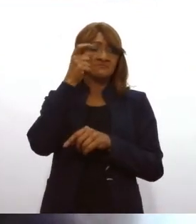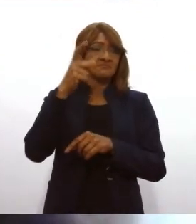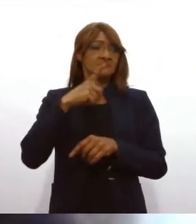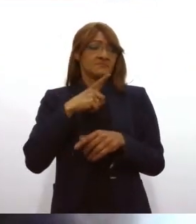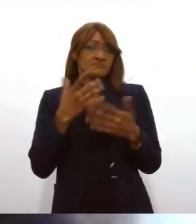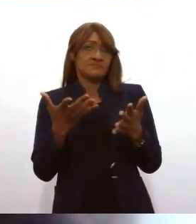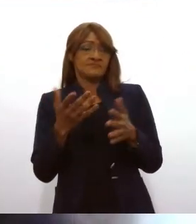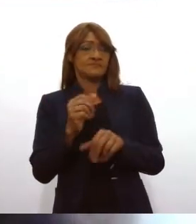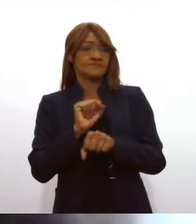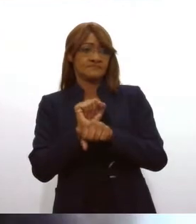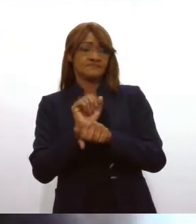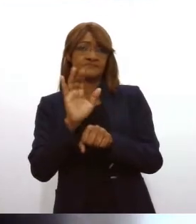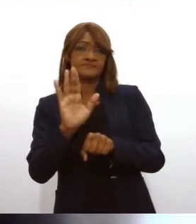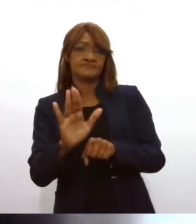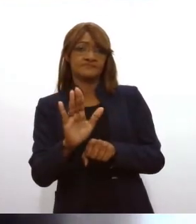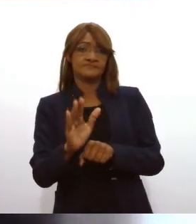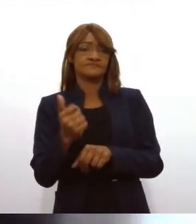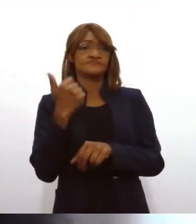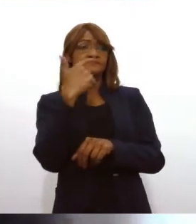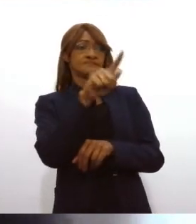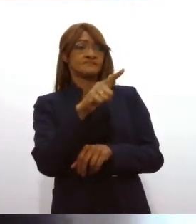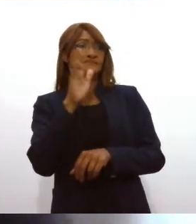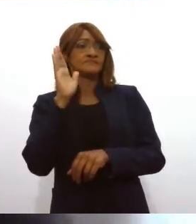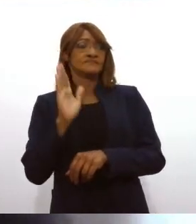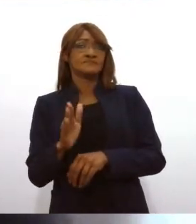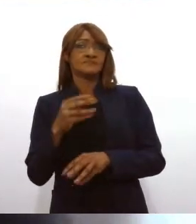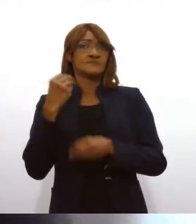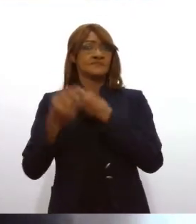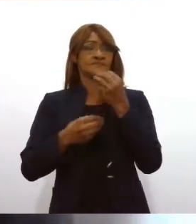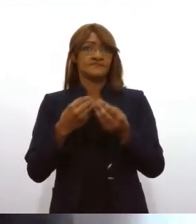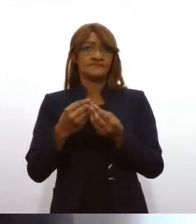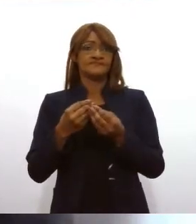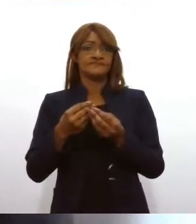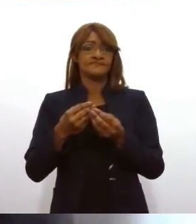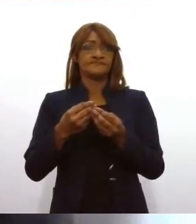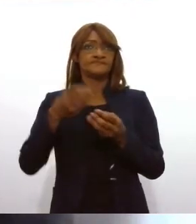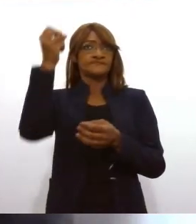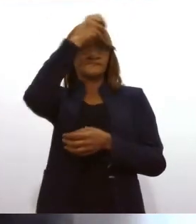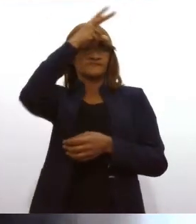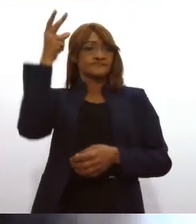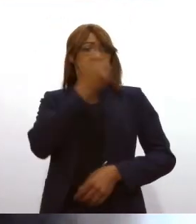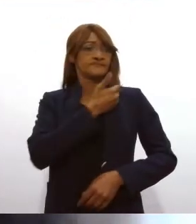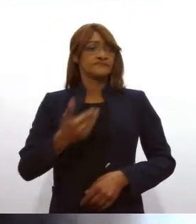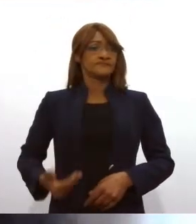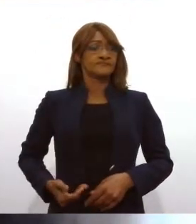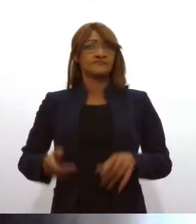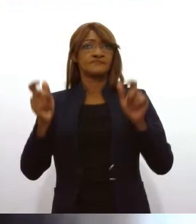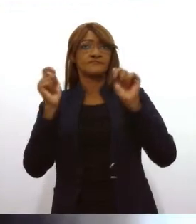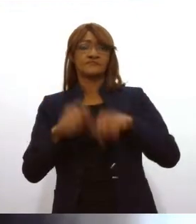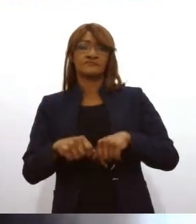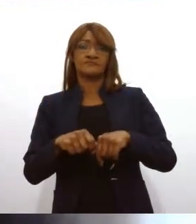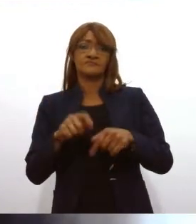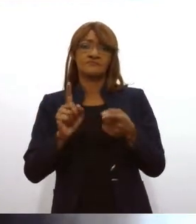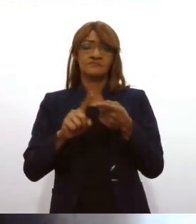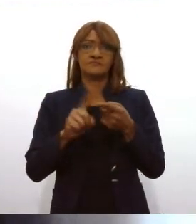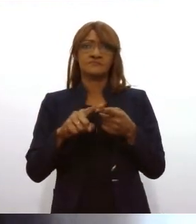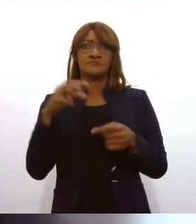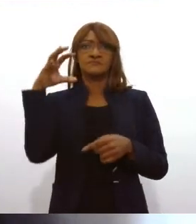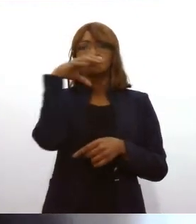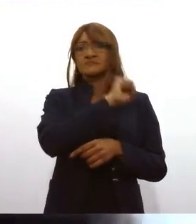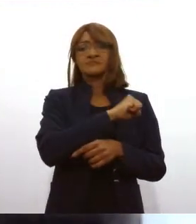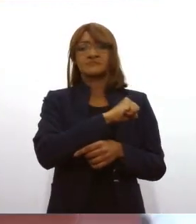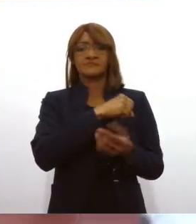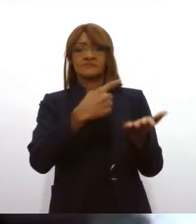viabilizar. E já houve sinalização, inclusive, por parte do município do governo, para que os órgãos competentes acelerem